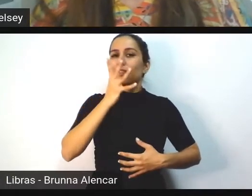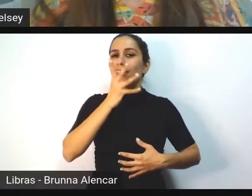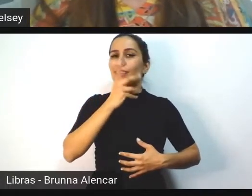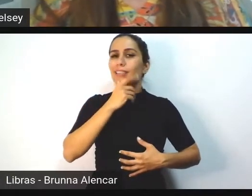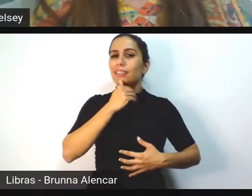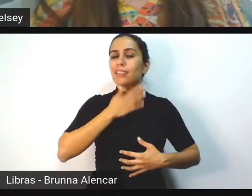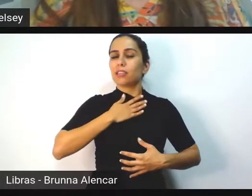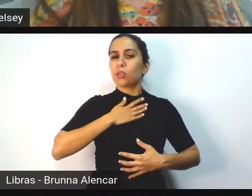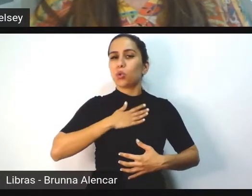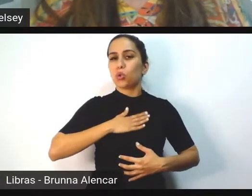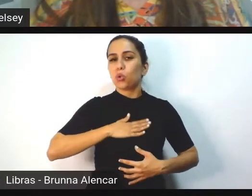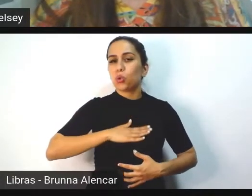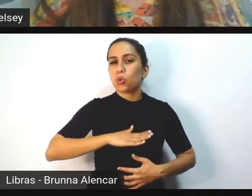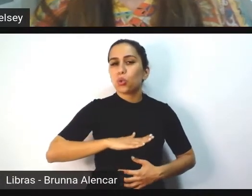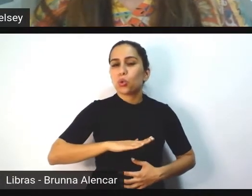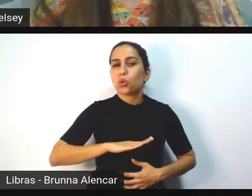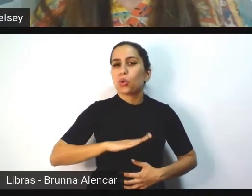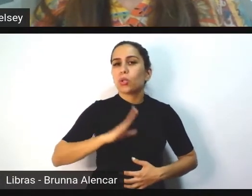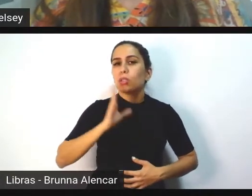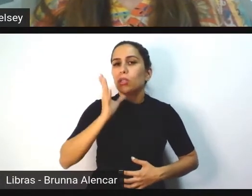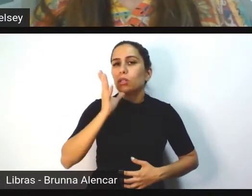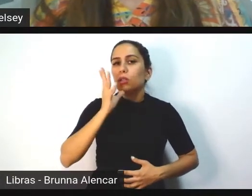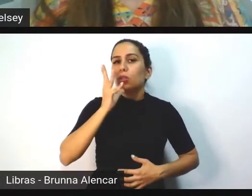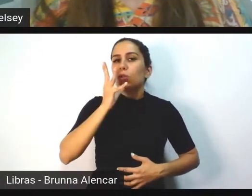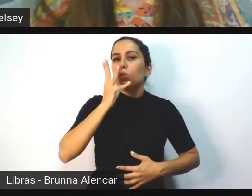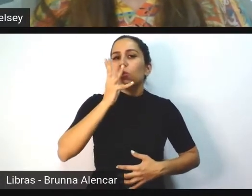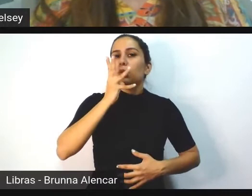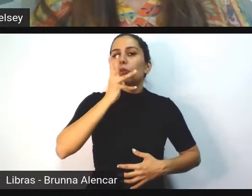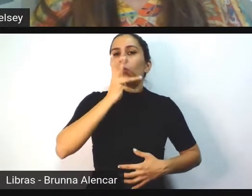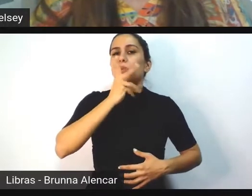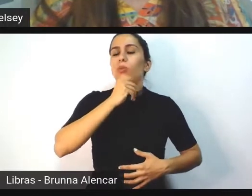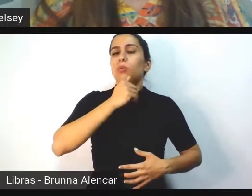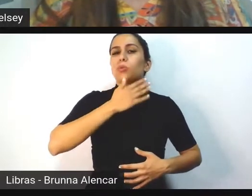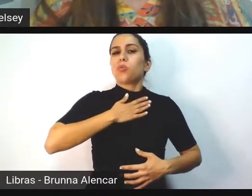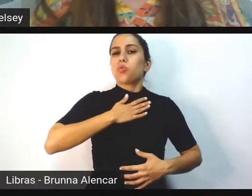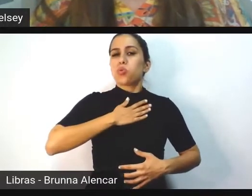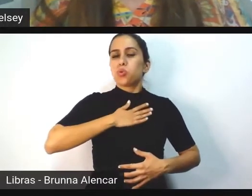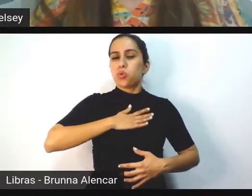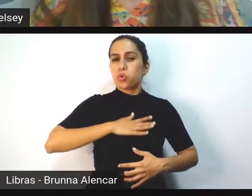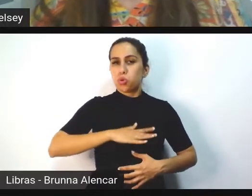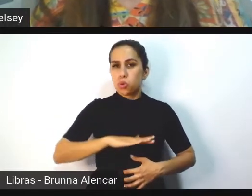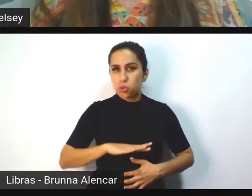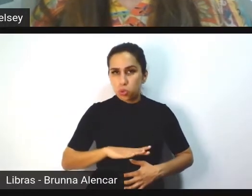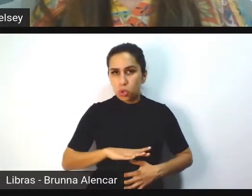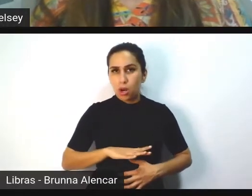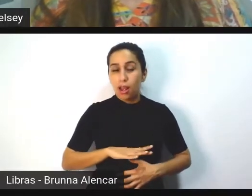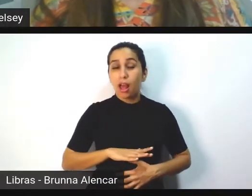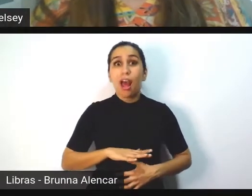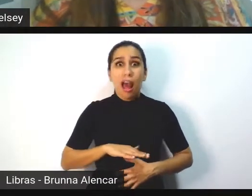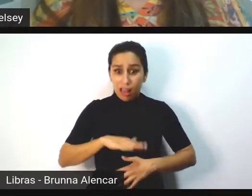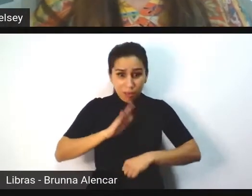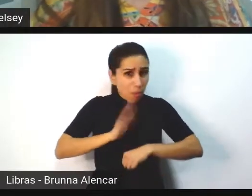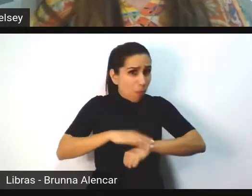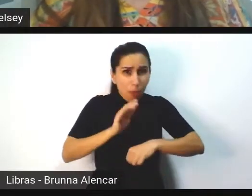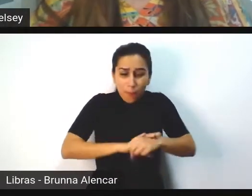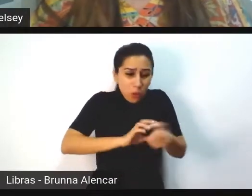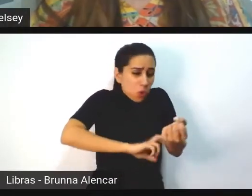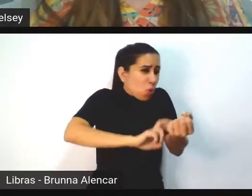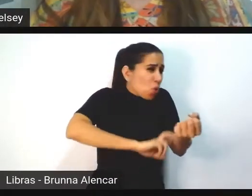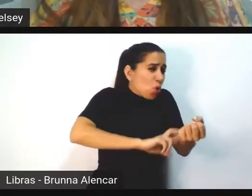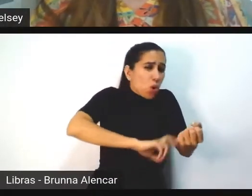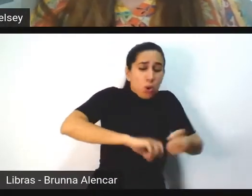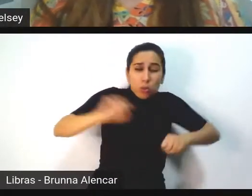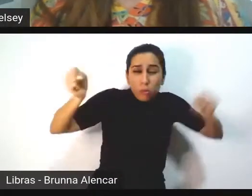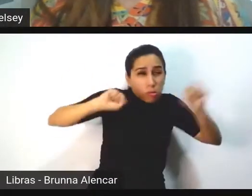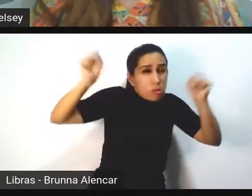aí, mesmo numa posição sentada, diante de uma situação de estresse, isso já quebra o ciclo da adrenalina, quebra o